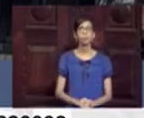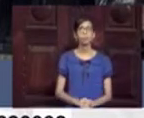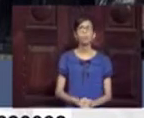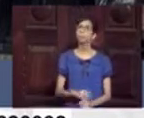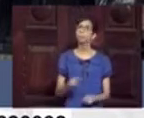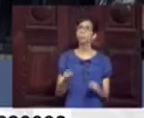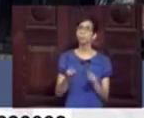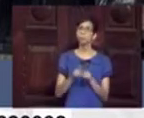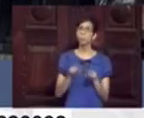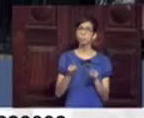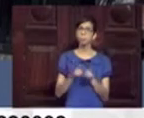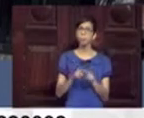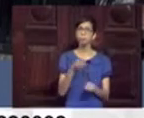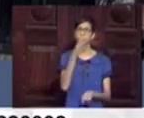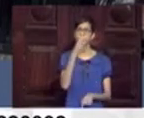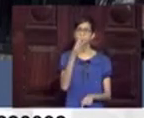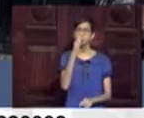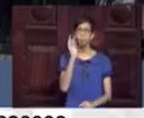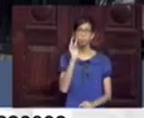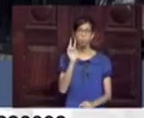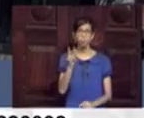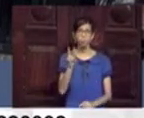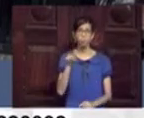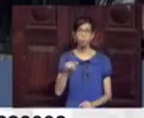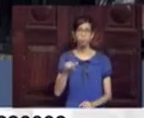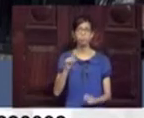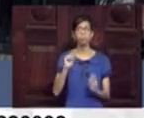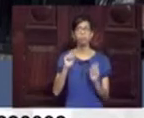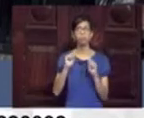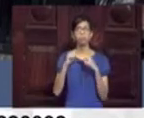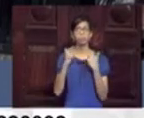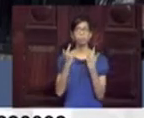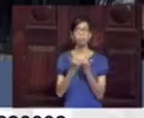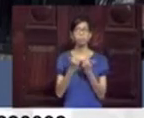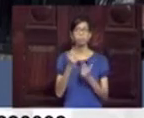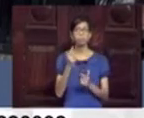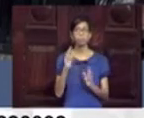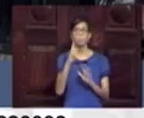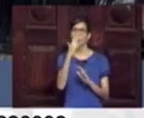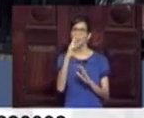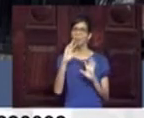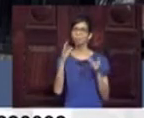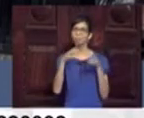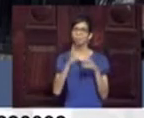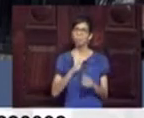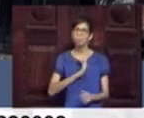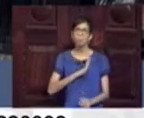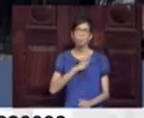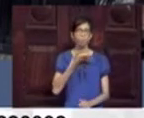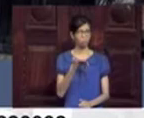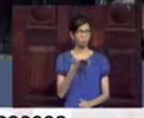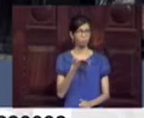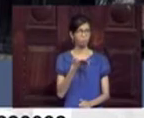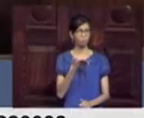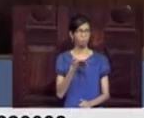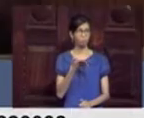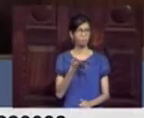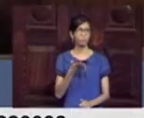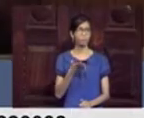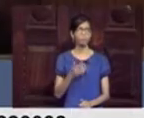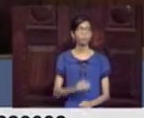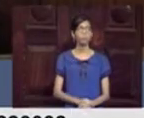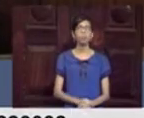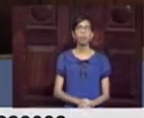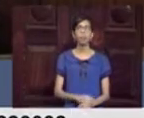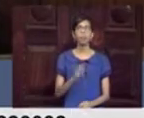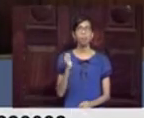assistindo nesse parlamento é um conjunto de horrores. Não à toa, o clima do